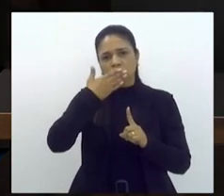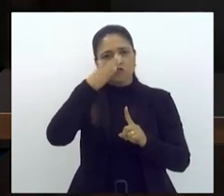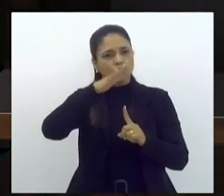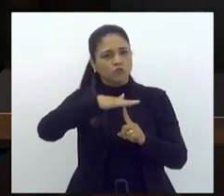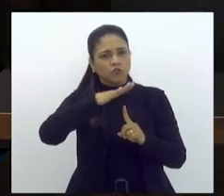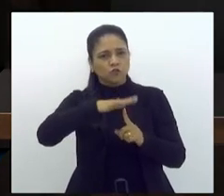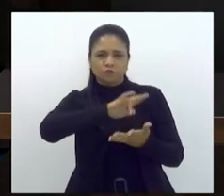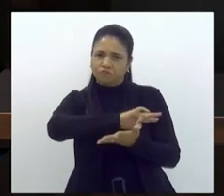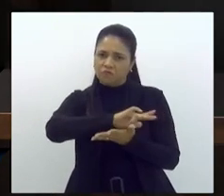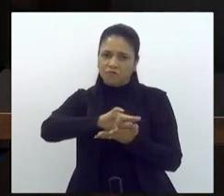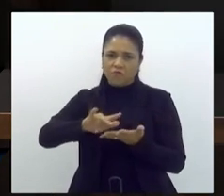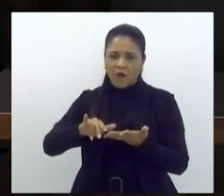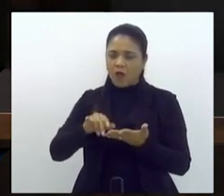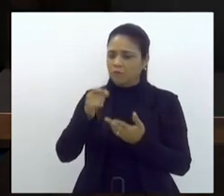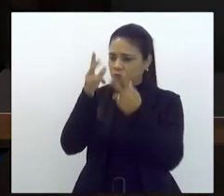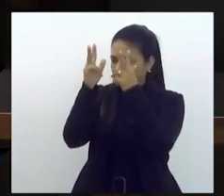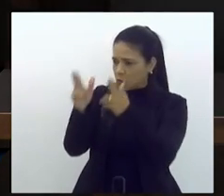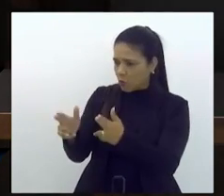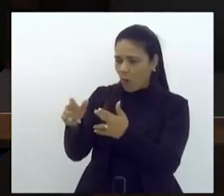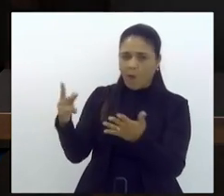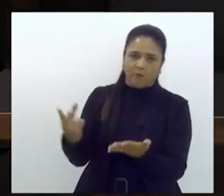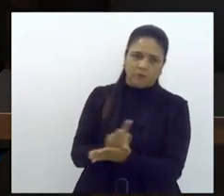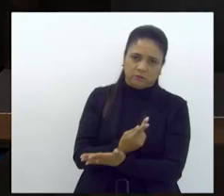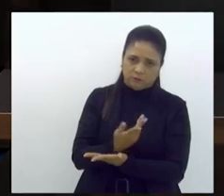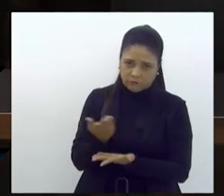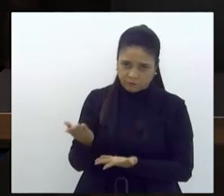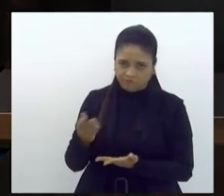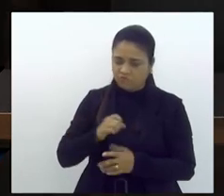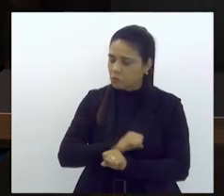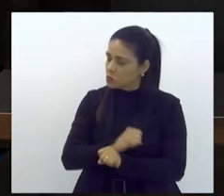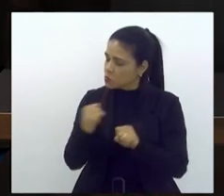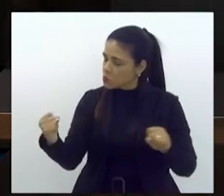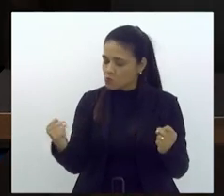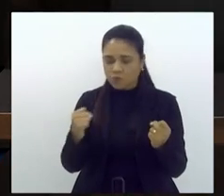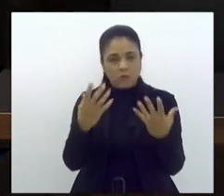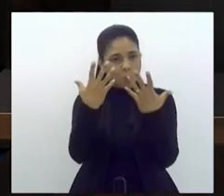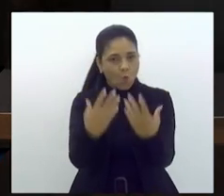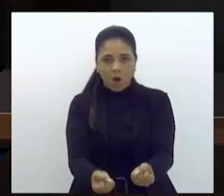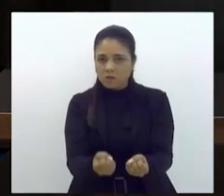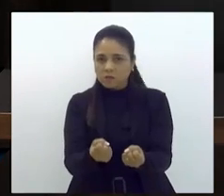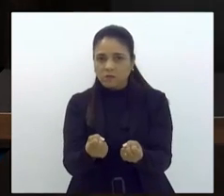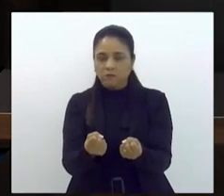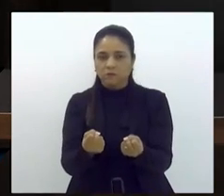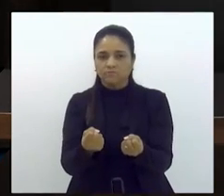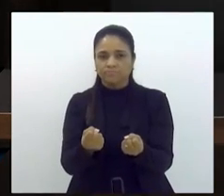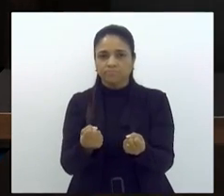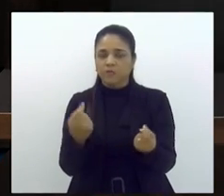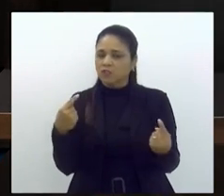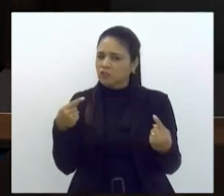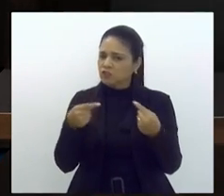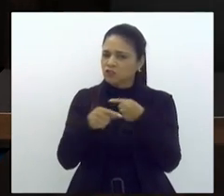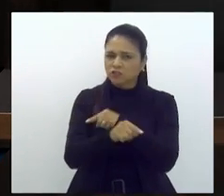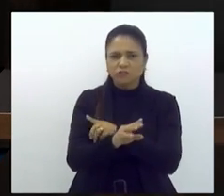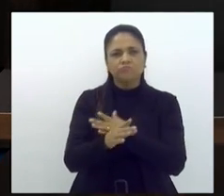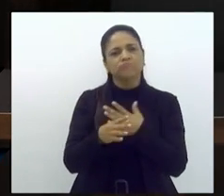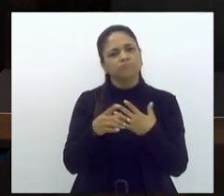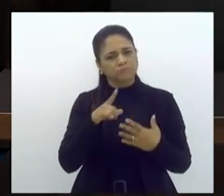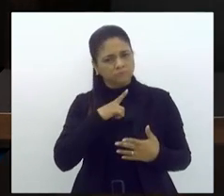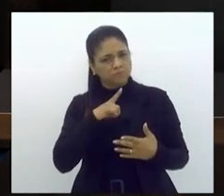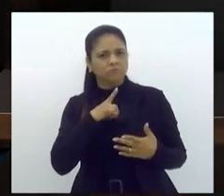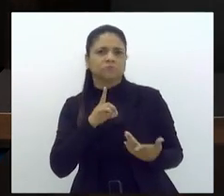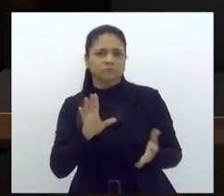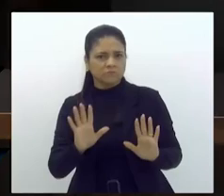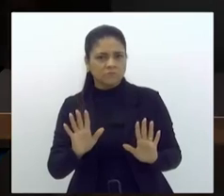aconteceu com vossa excelência isso é inadmissível a gente cansa de falar aqui que divergências a gente sempre vai enfrentar posições